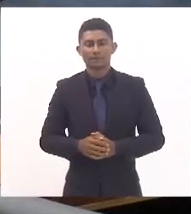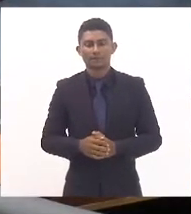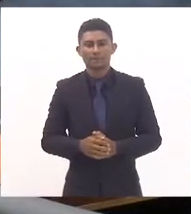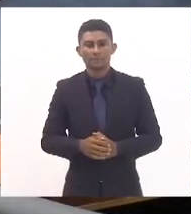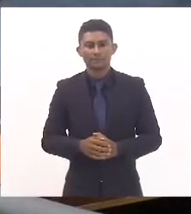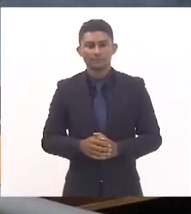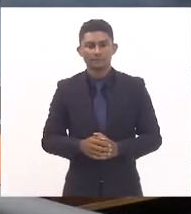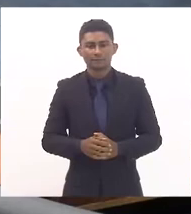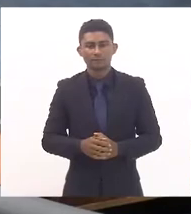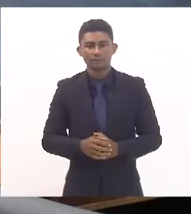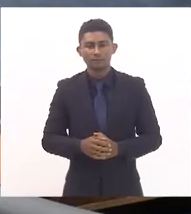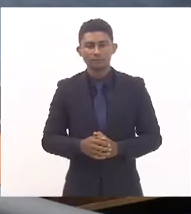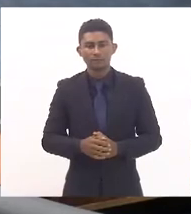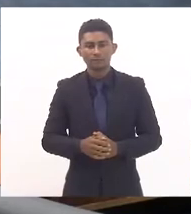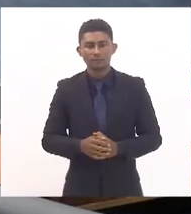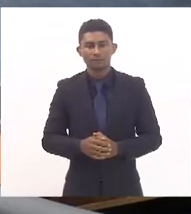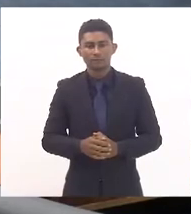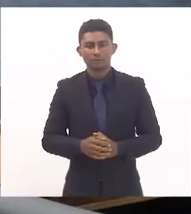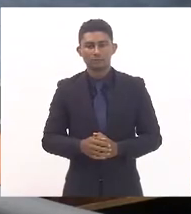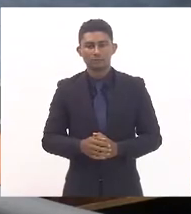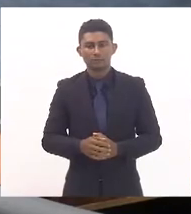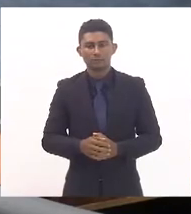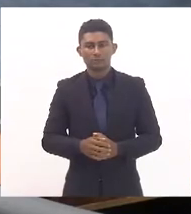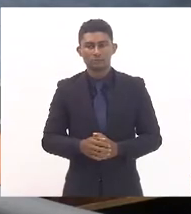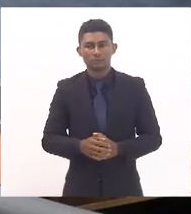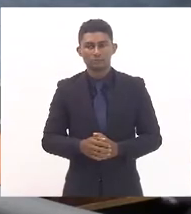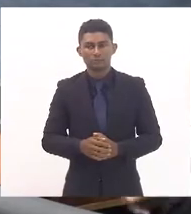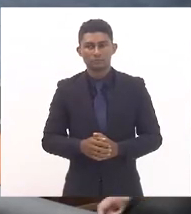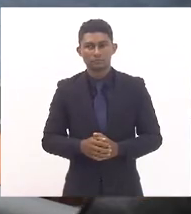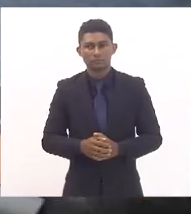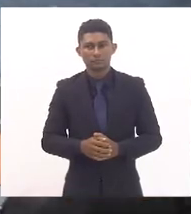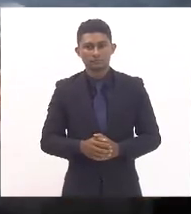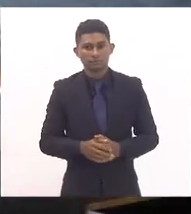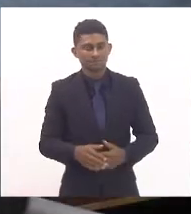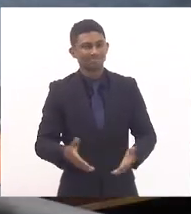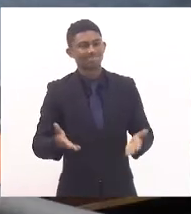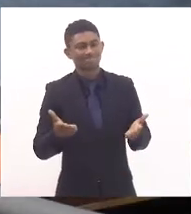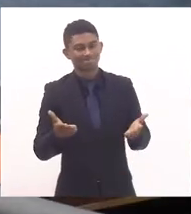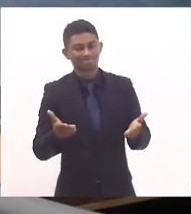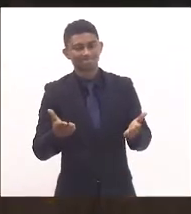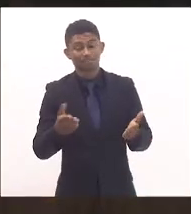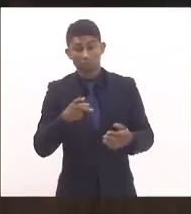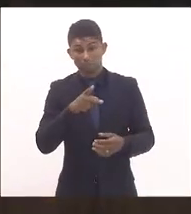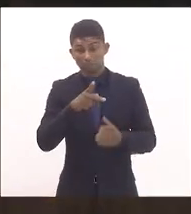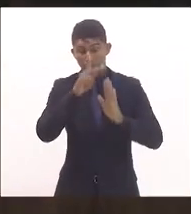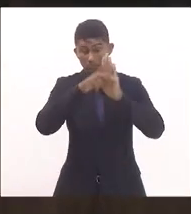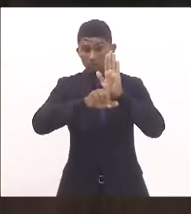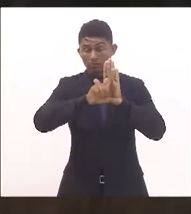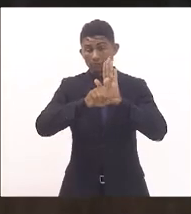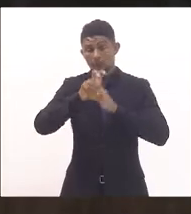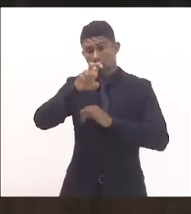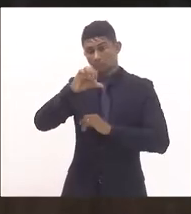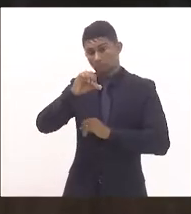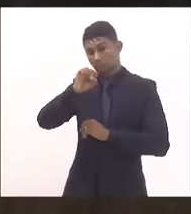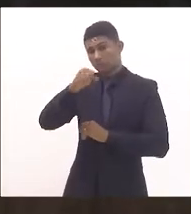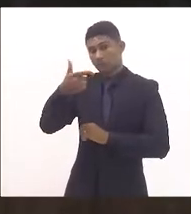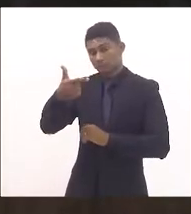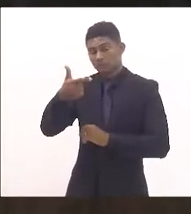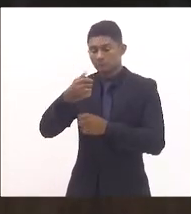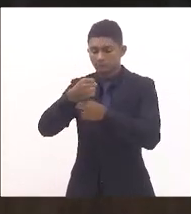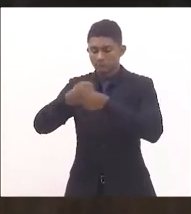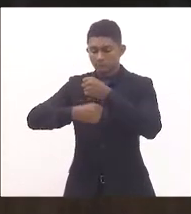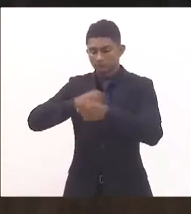Eu não posso ter uma sessão que eu não venha aqui falar com o meu presidente. Presidente, PL 5982 de